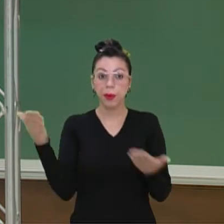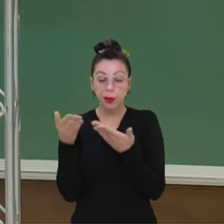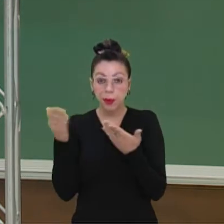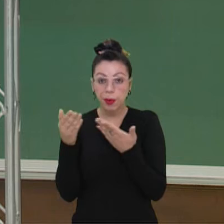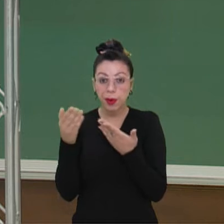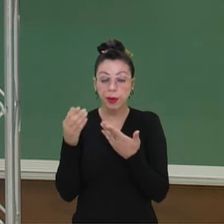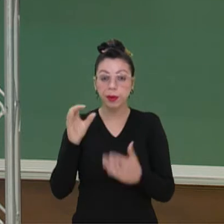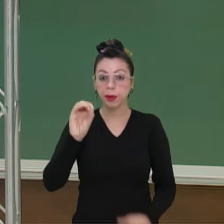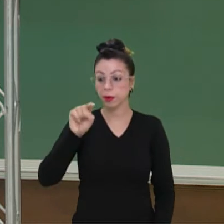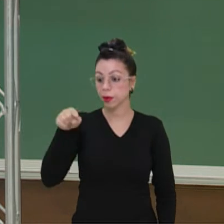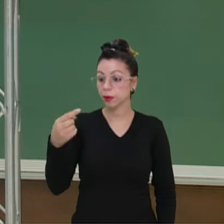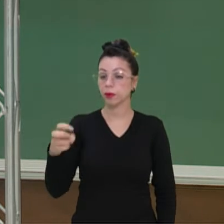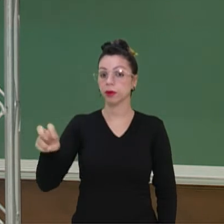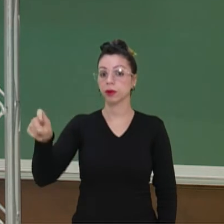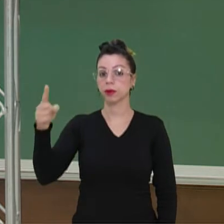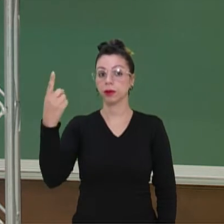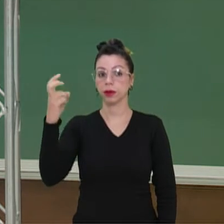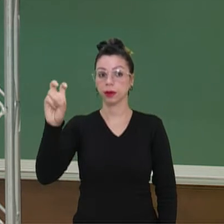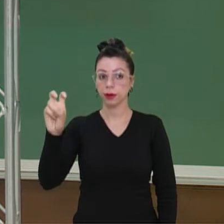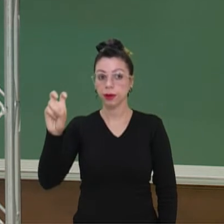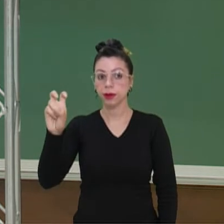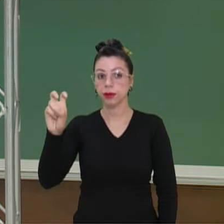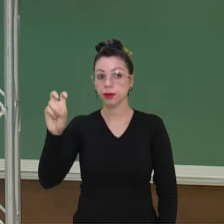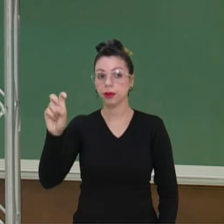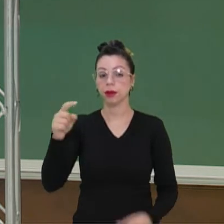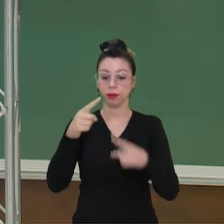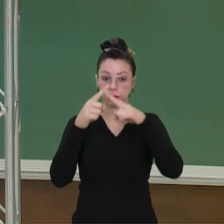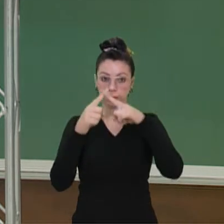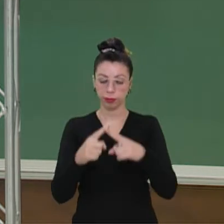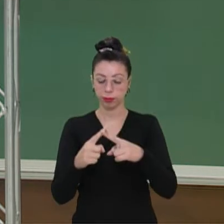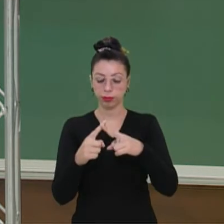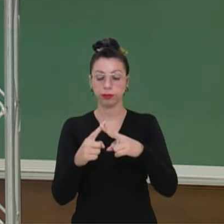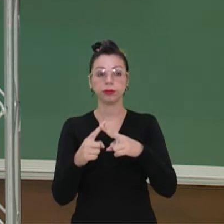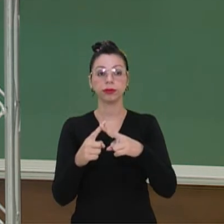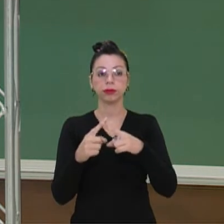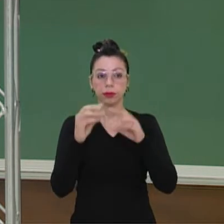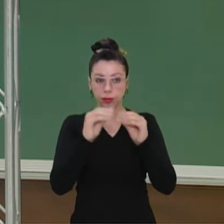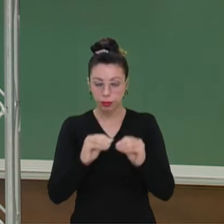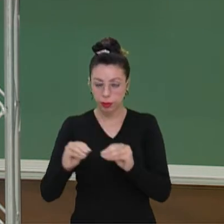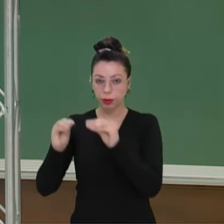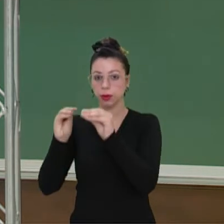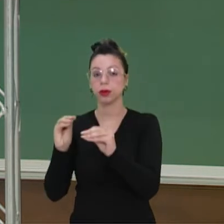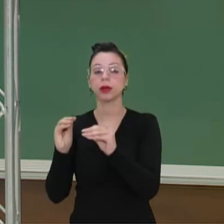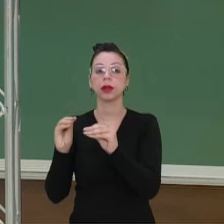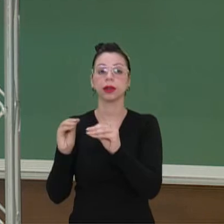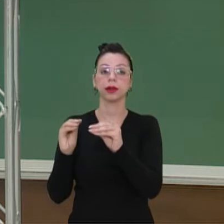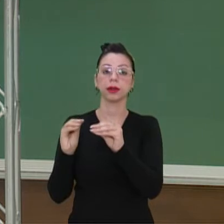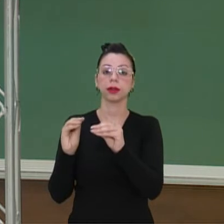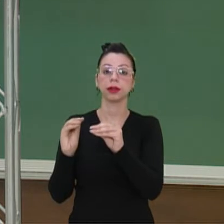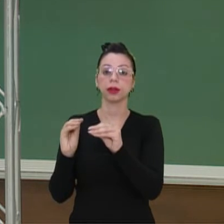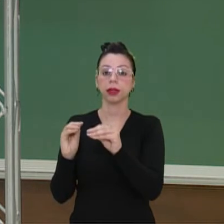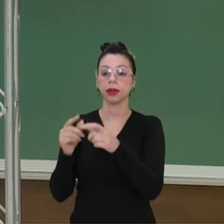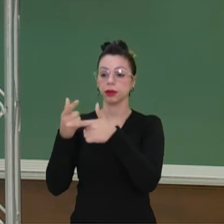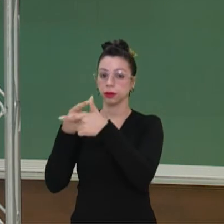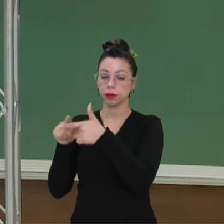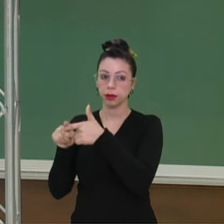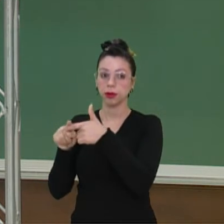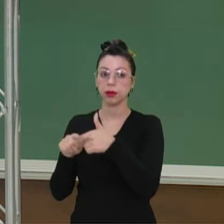O 0,15 está multiplicando. Passa dividindo. Logo, o nosso n será simplesmente o resultado da divisão